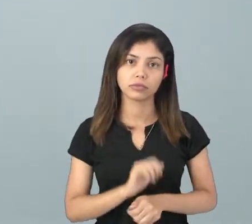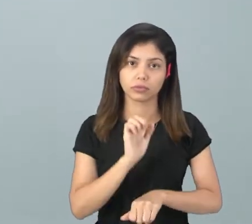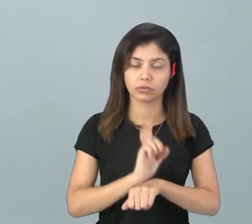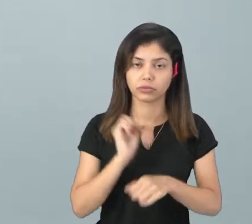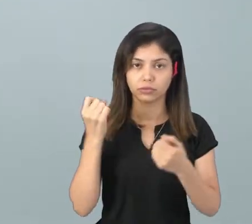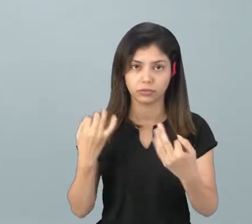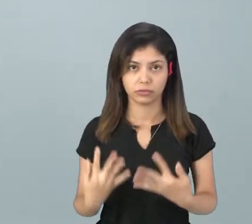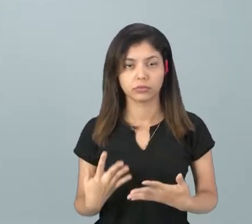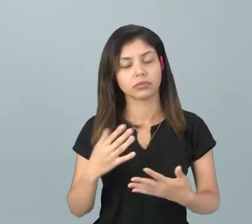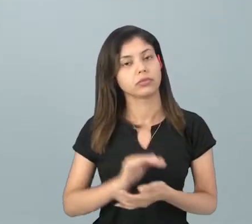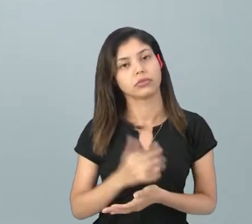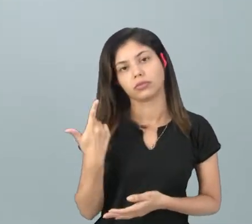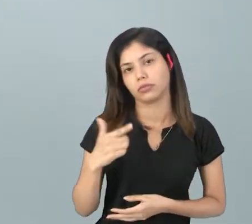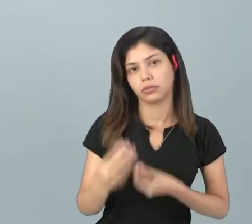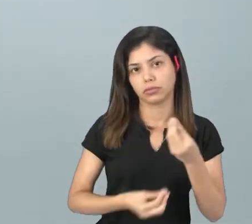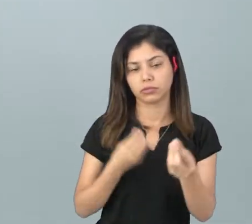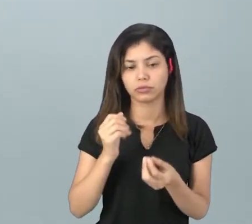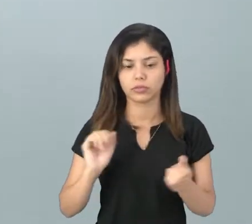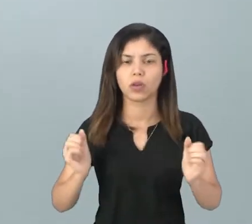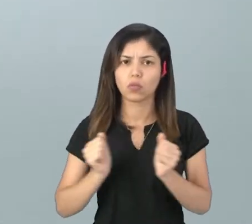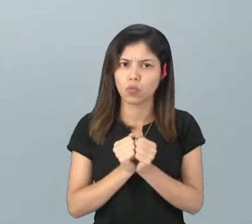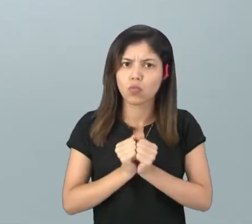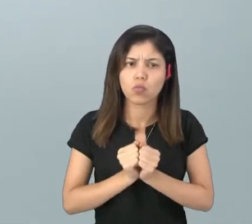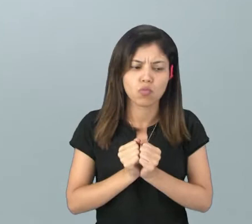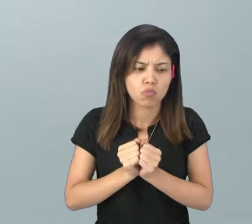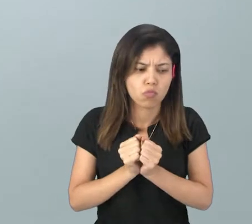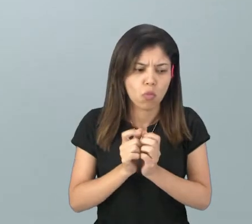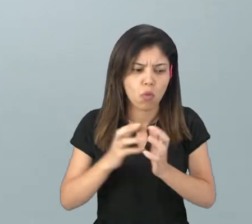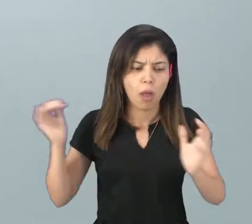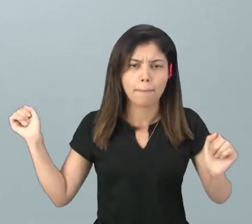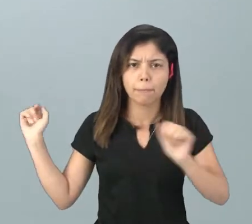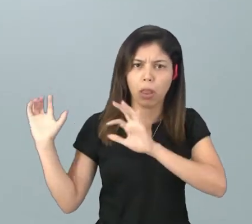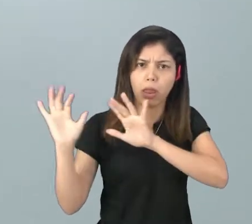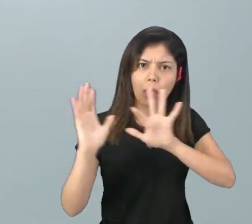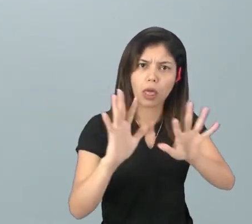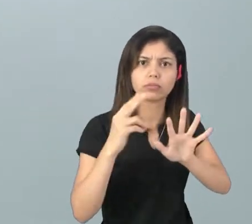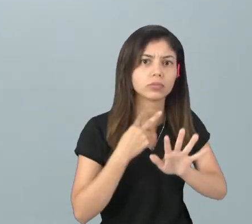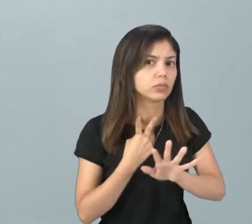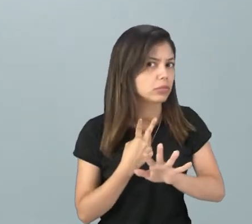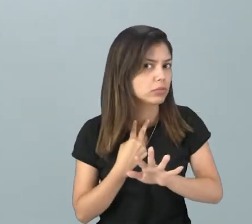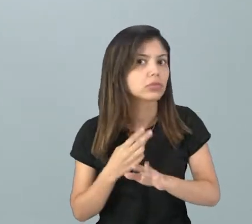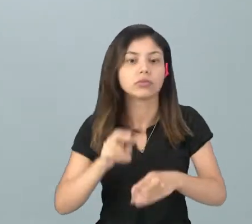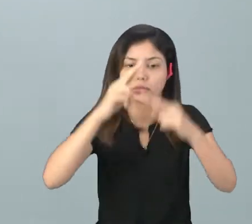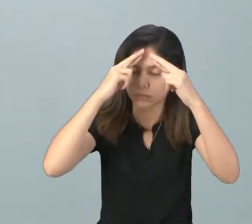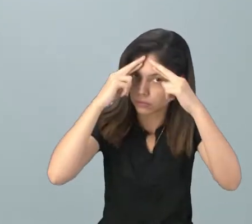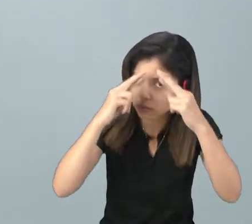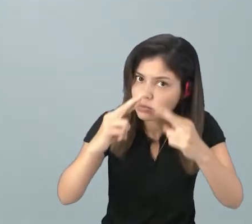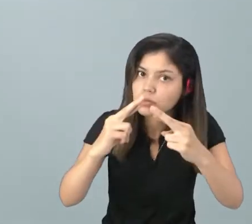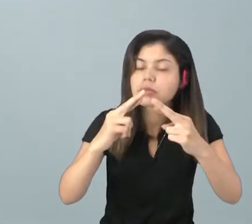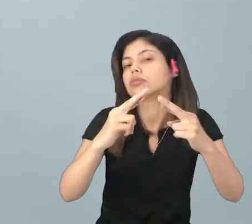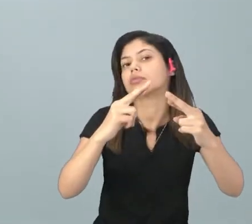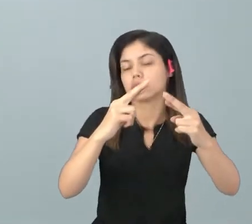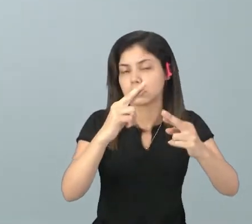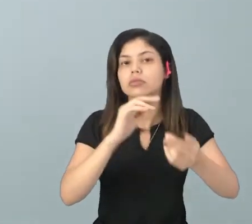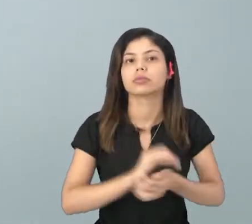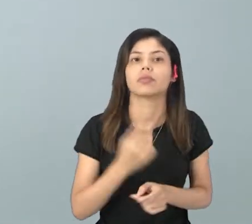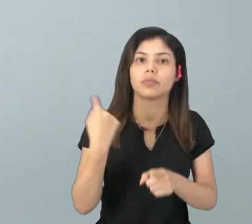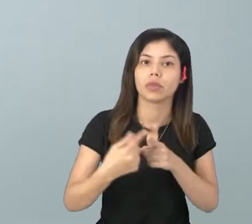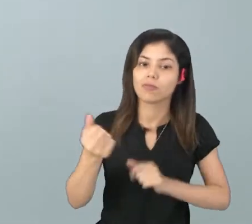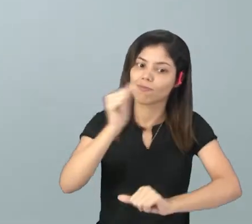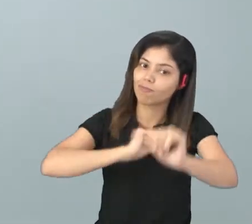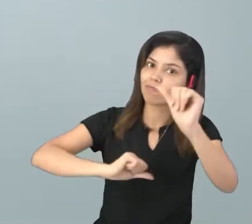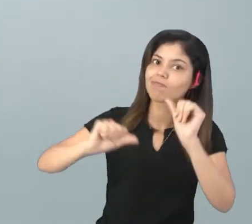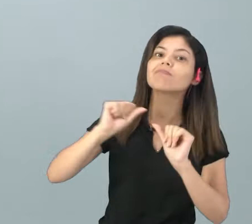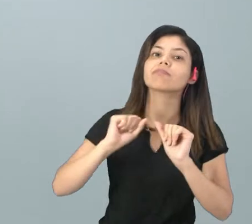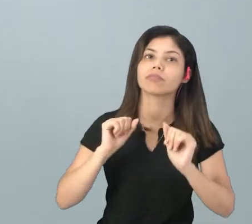diz que não dá para ter aglomeração de pessoas, então é bom respeitar, porque depois isso pode se reverter contra você,